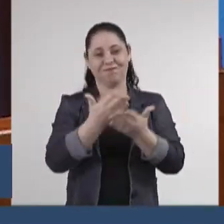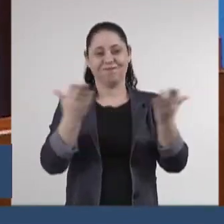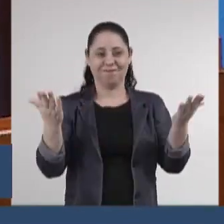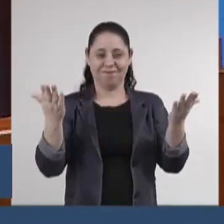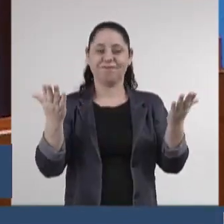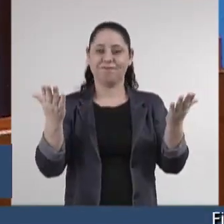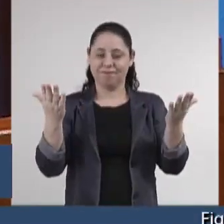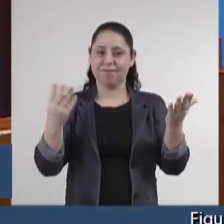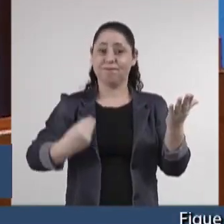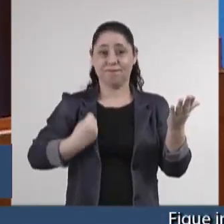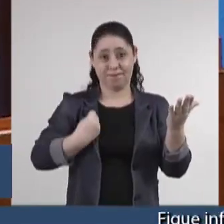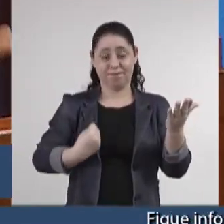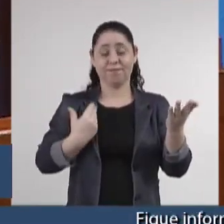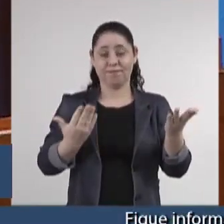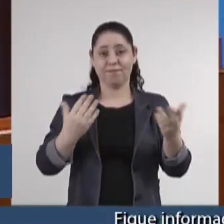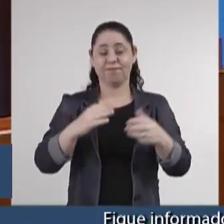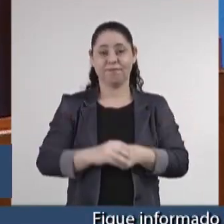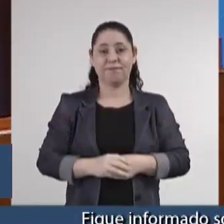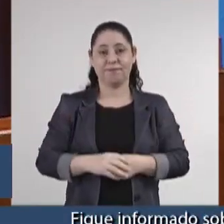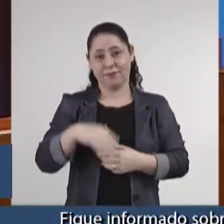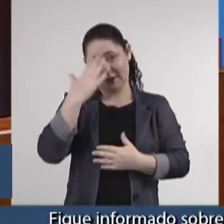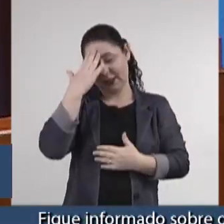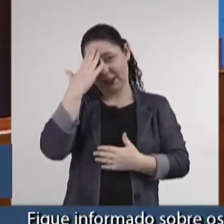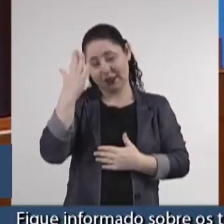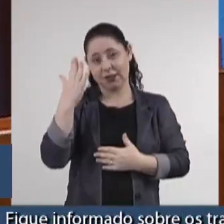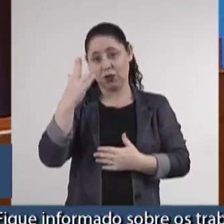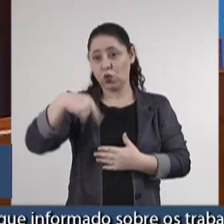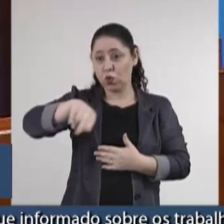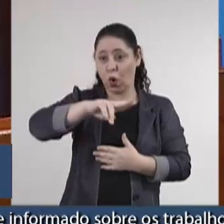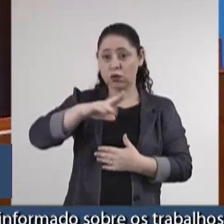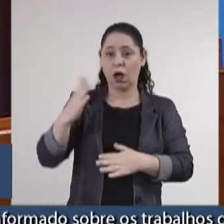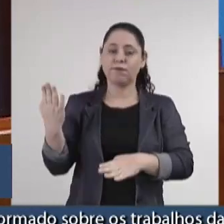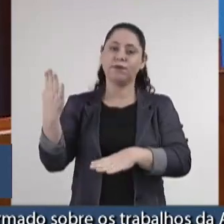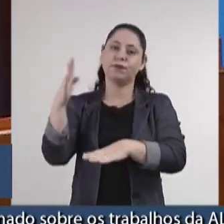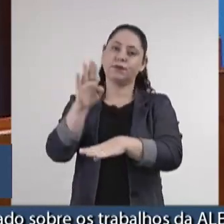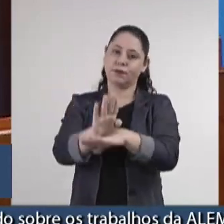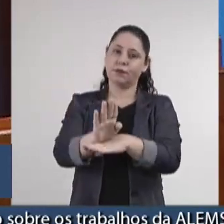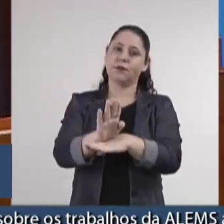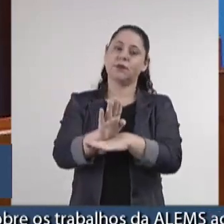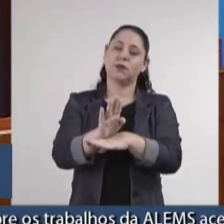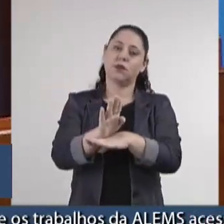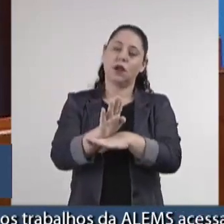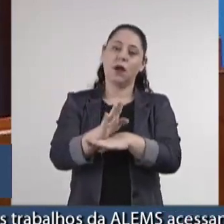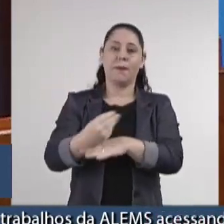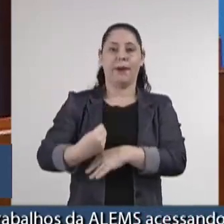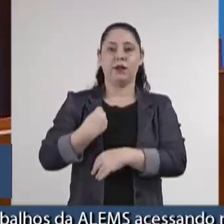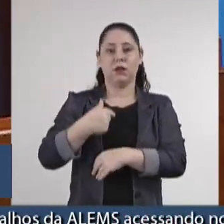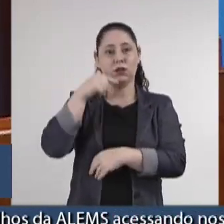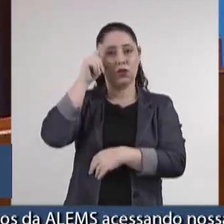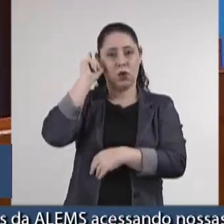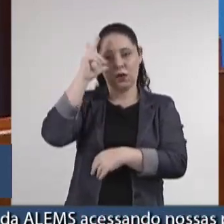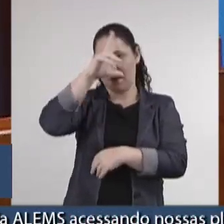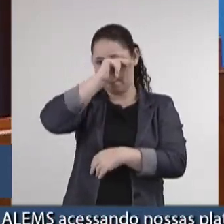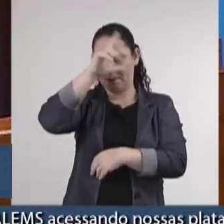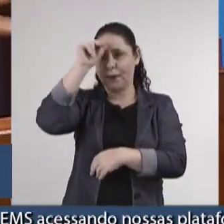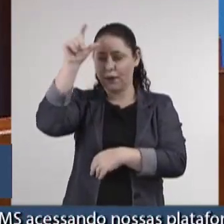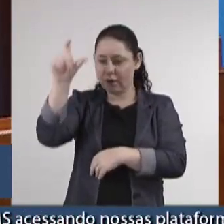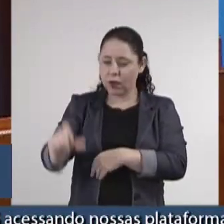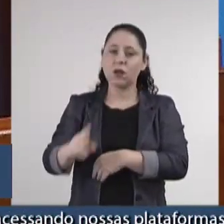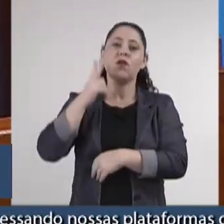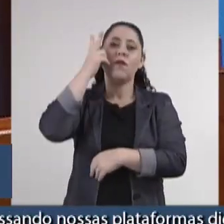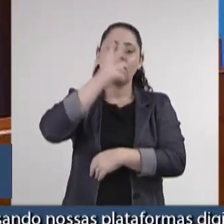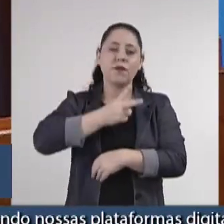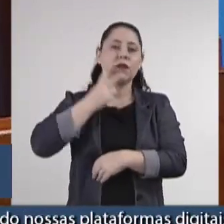Agradeço a todos os que participaram, agradeço a todos aqueles que contribuíram e colaboraram, que estiveram presentes, os prefeitos,